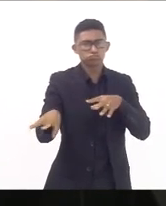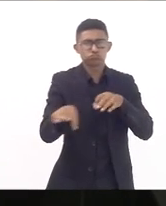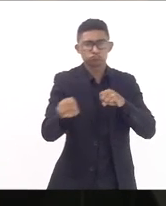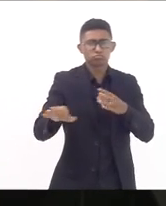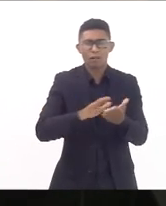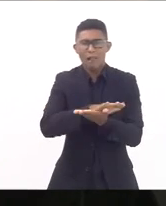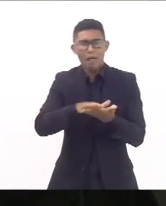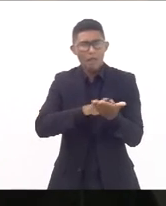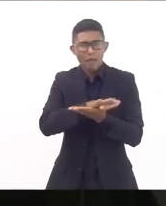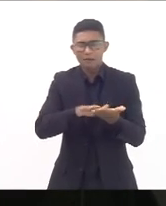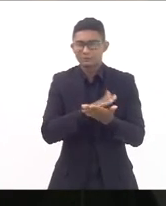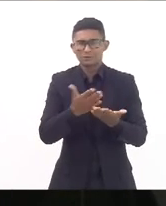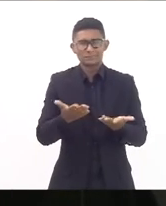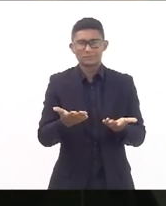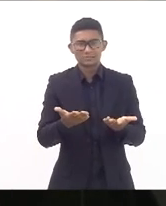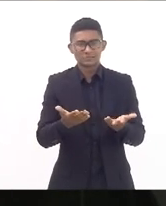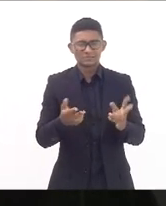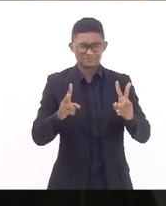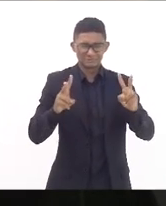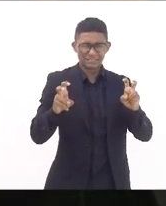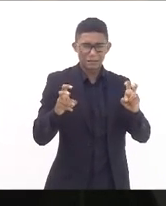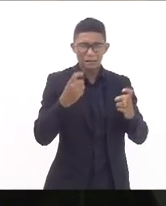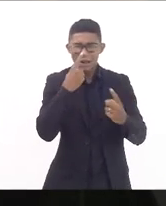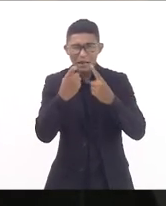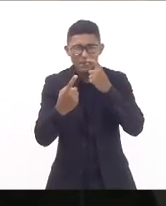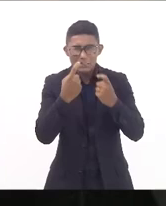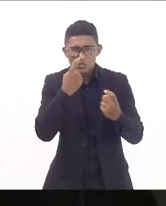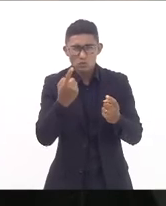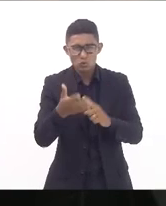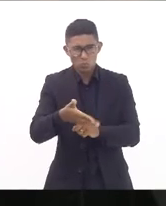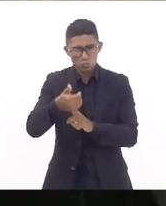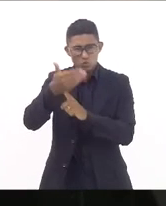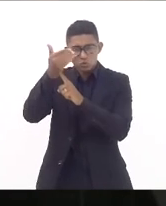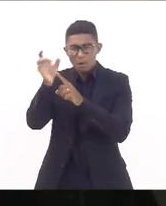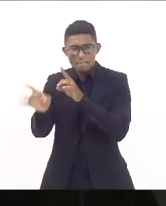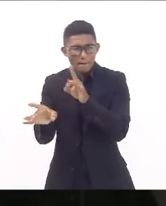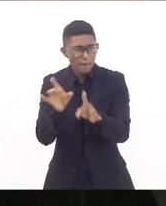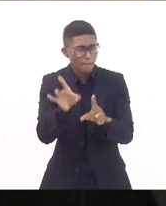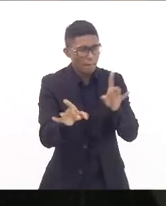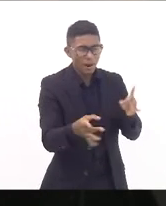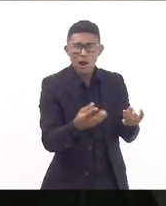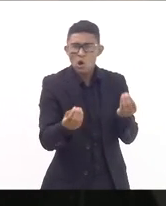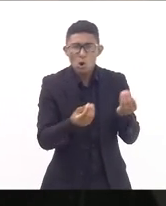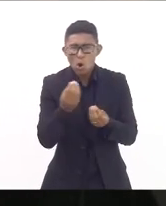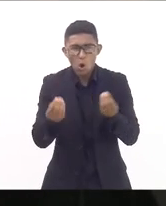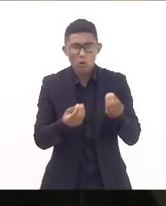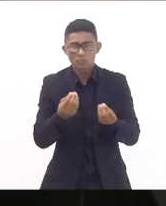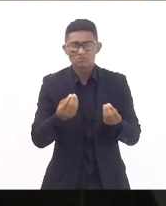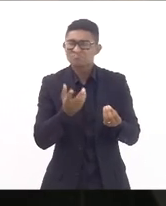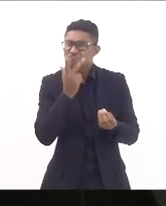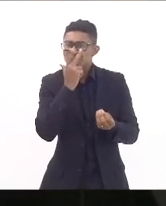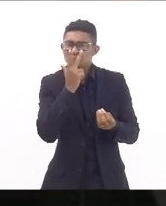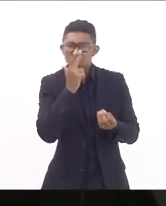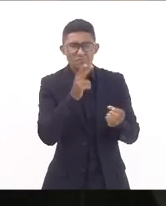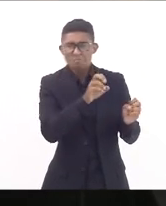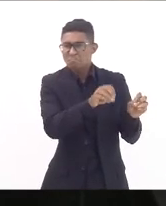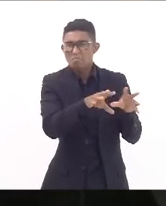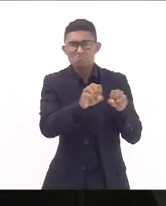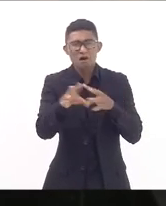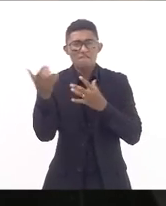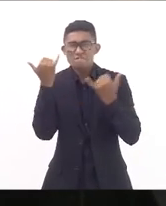respeito de como é feito o descarte desse lixo eletrônico. Eu, inclusive, tive